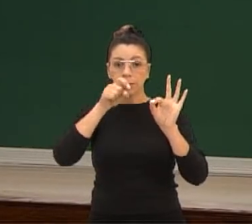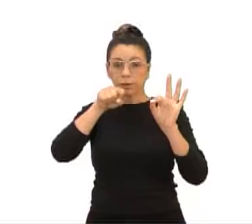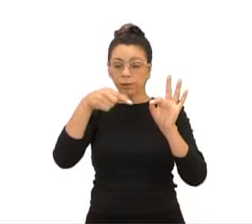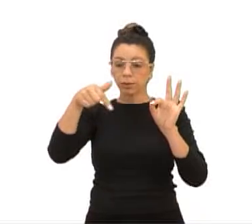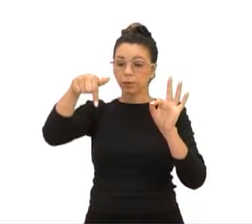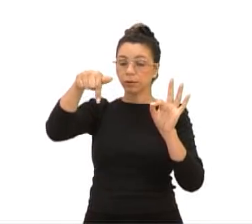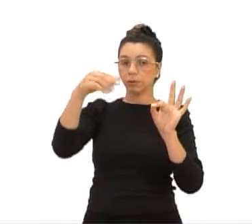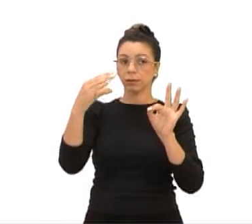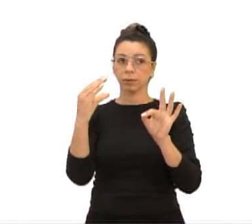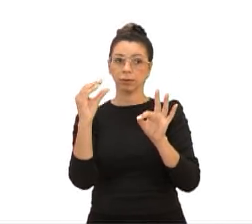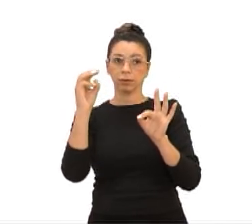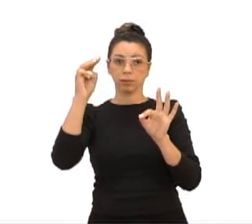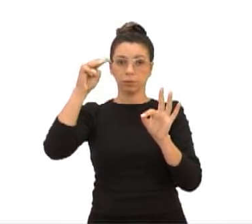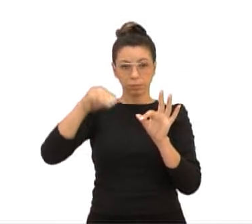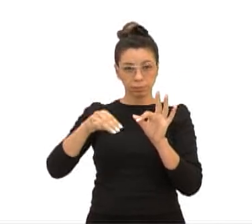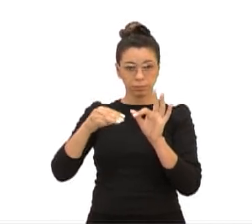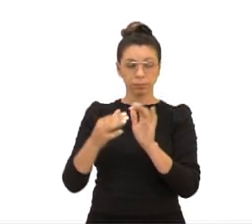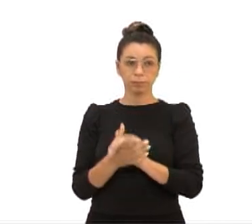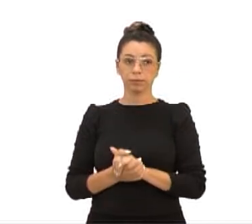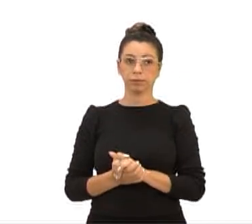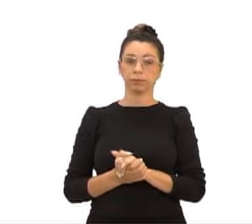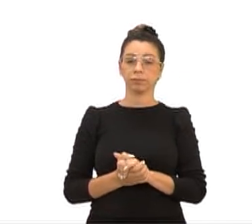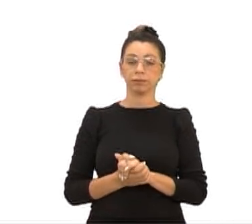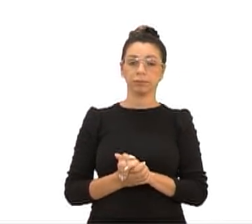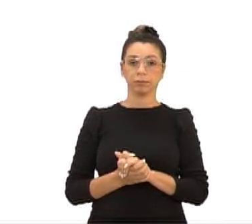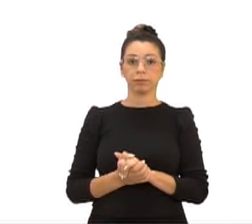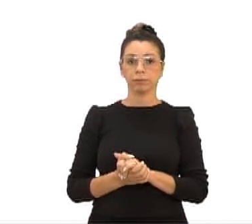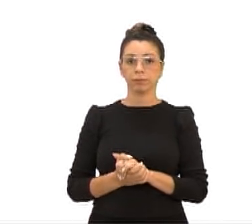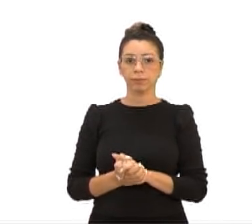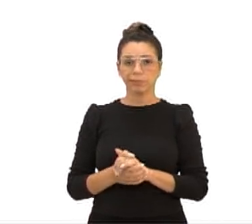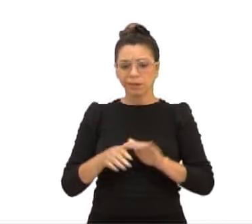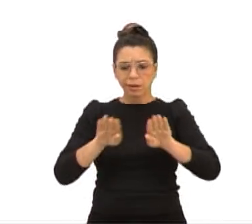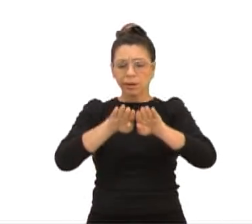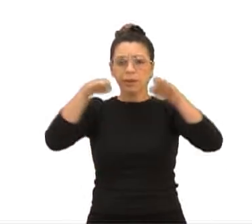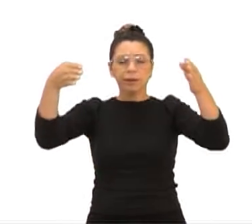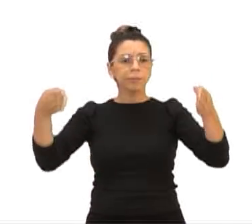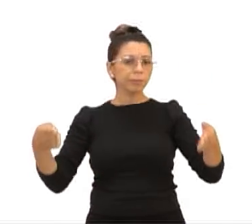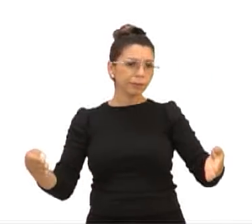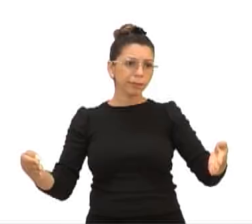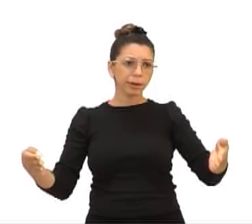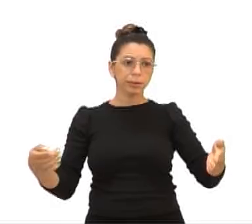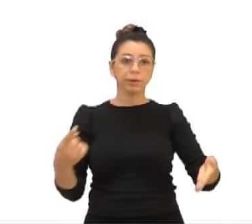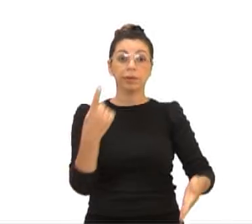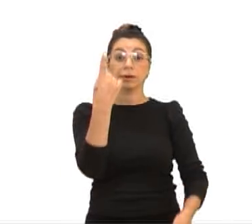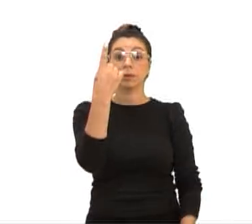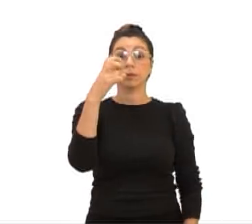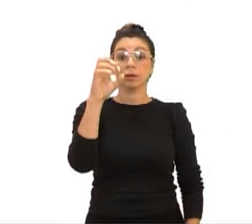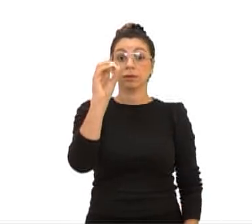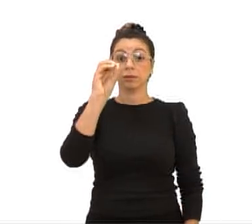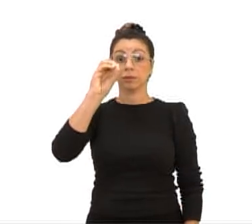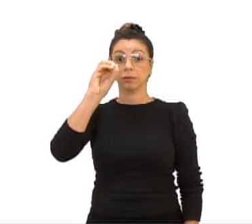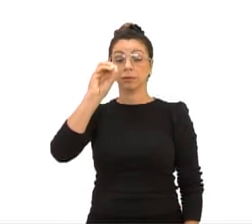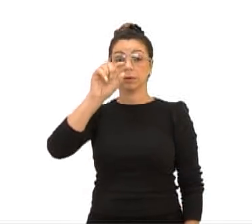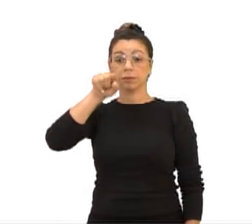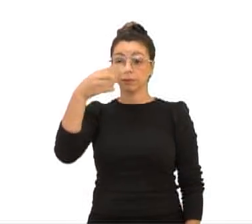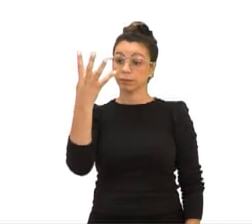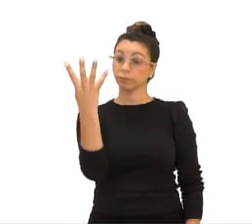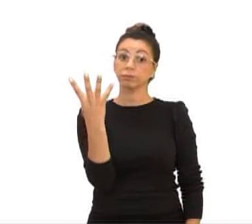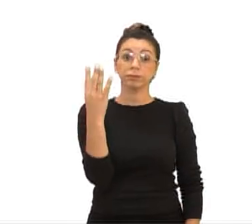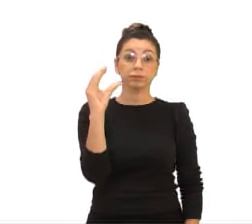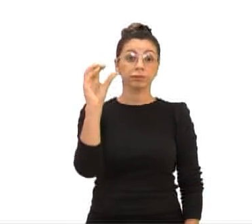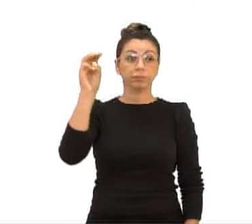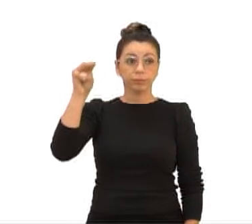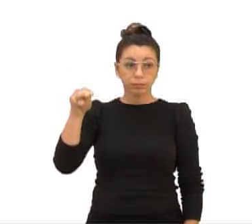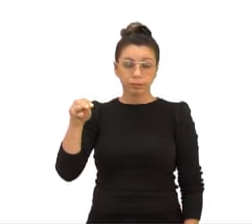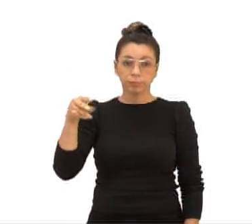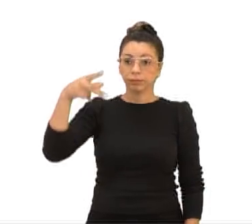quê? Centímetros. E o tampo da mesa? Olha o valor maior, 150,4 centímetros. Então, eu